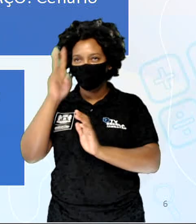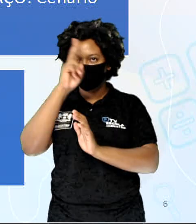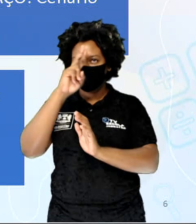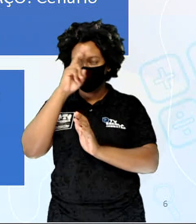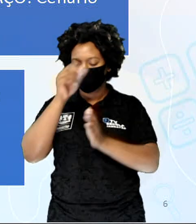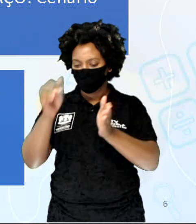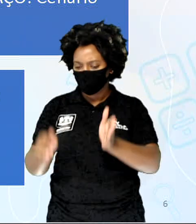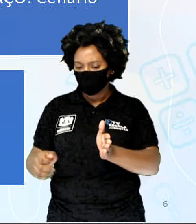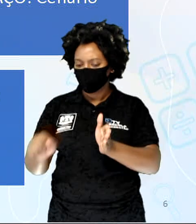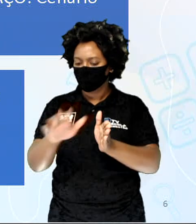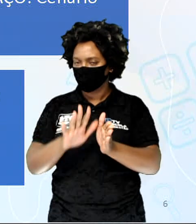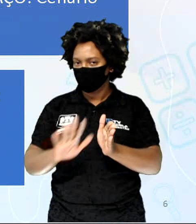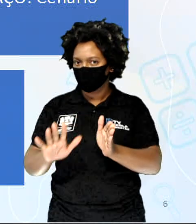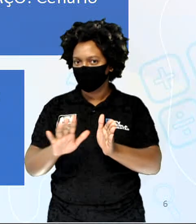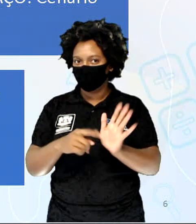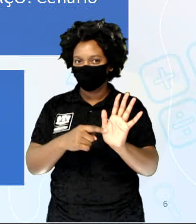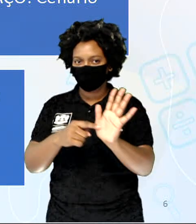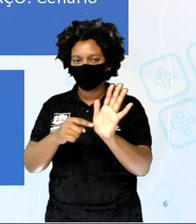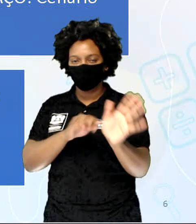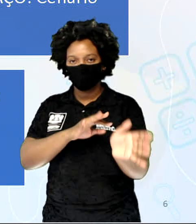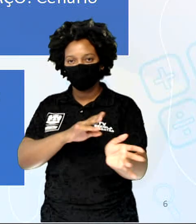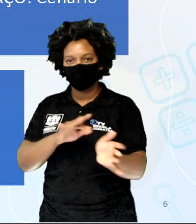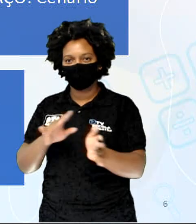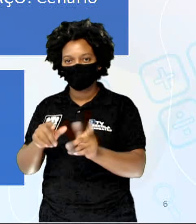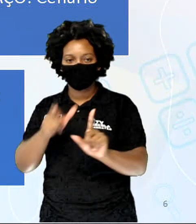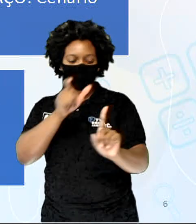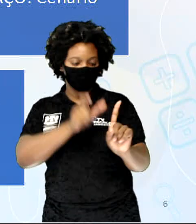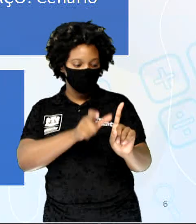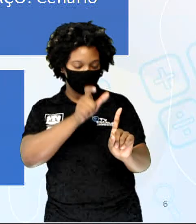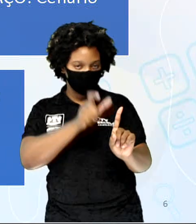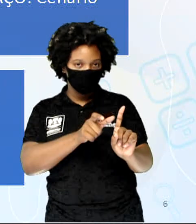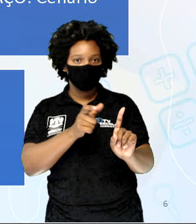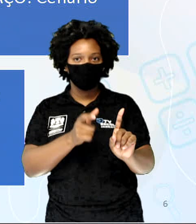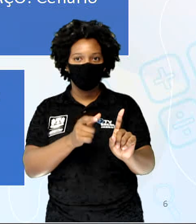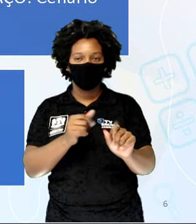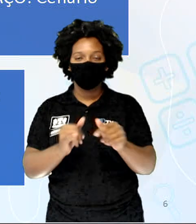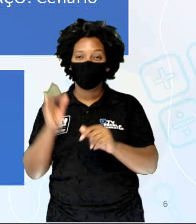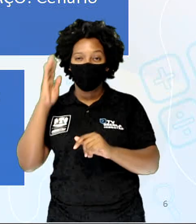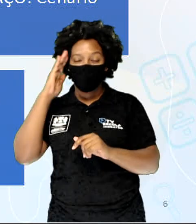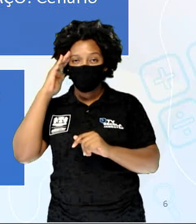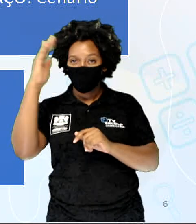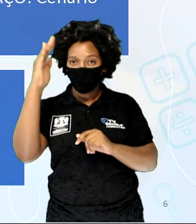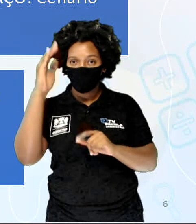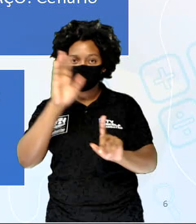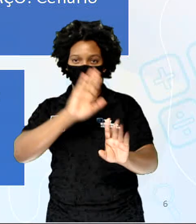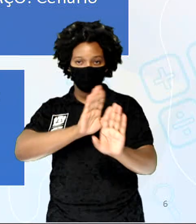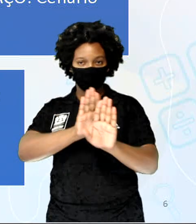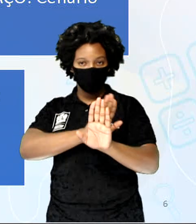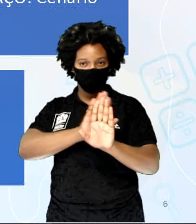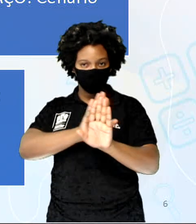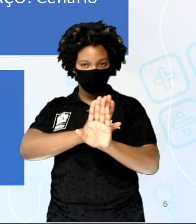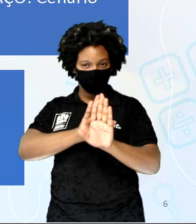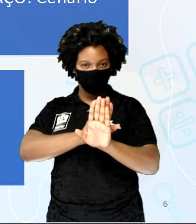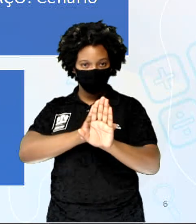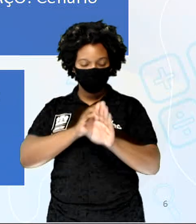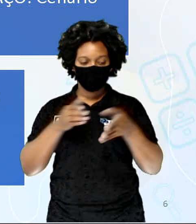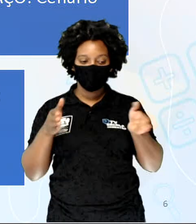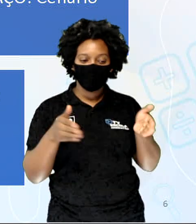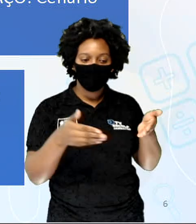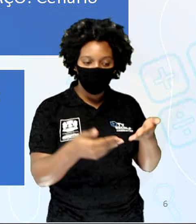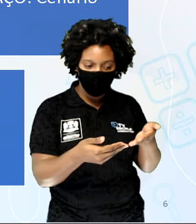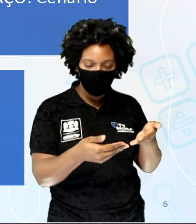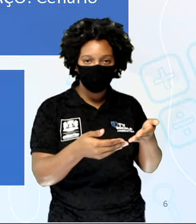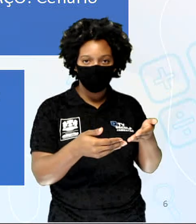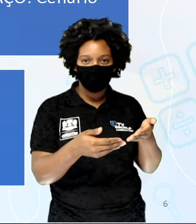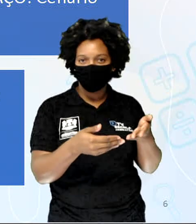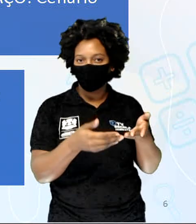onde se passa toda a história, personagens principal e secundário, e o foco narrativo, ele é personagem ou